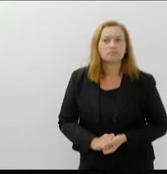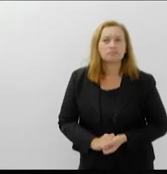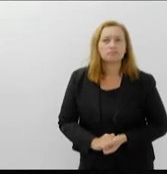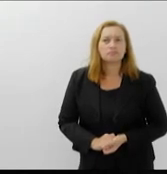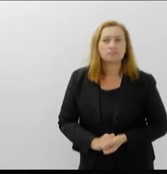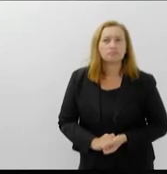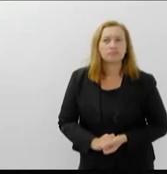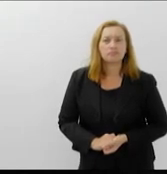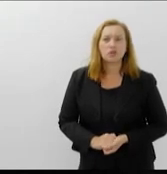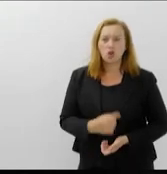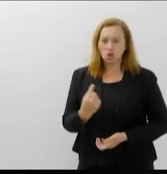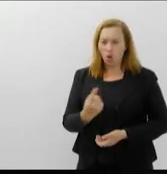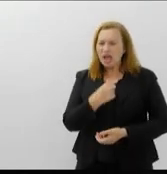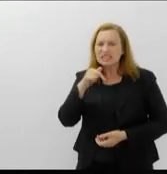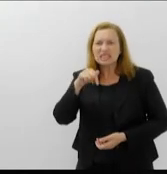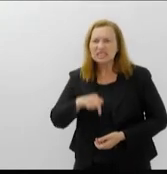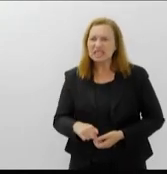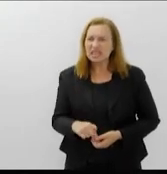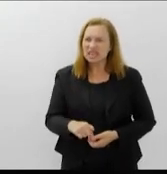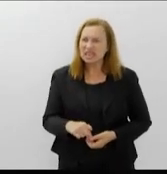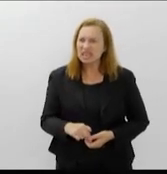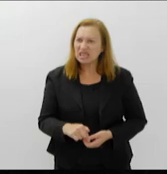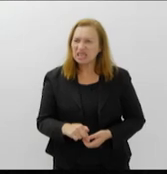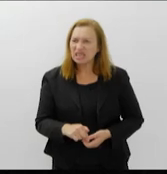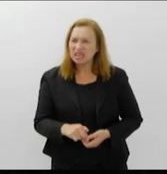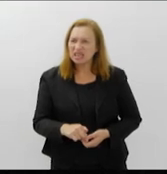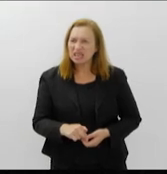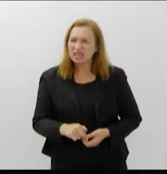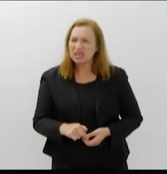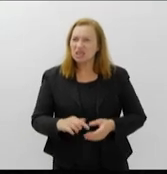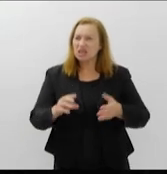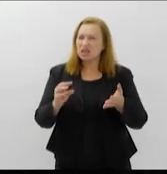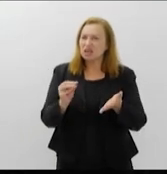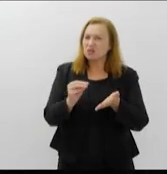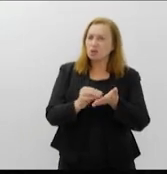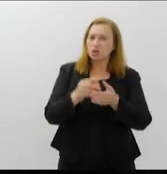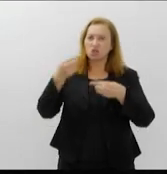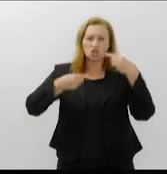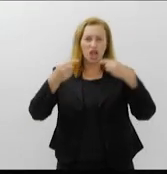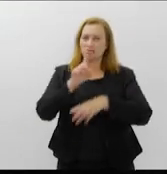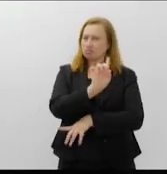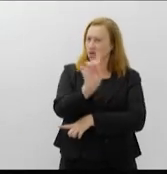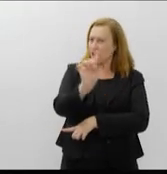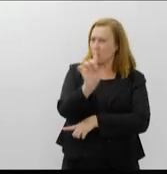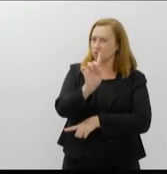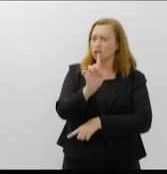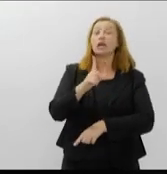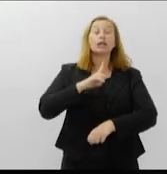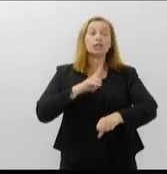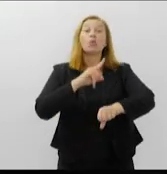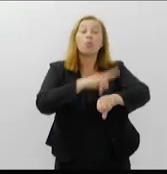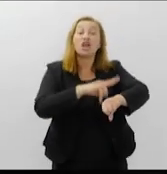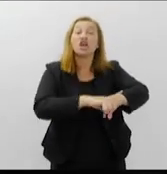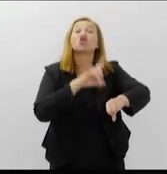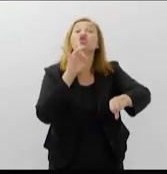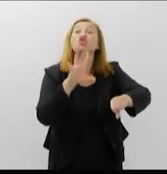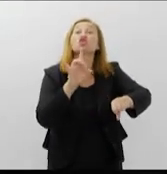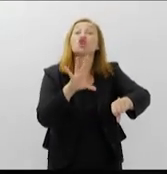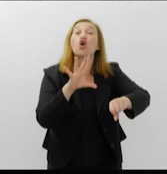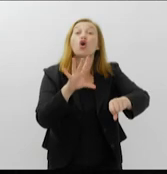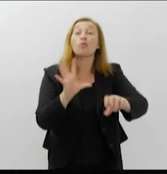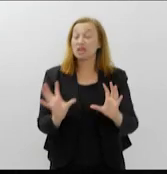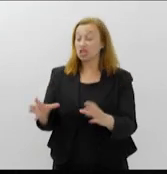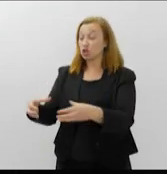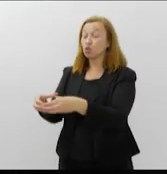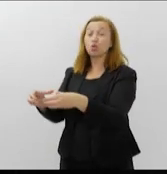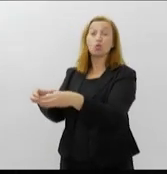Não estamos aqui longe da pauta do diálogo. Que se faça um banheiro só para essa